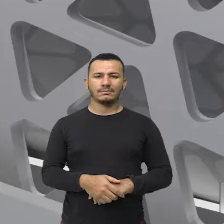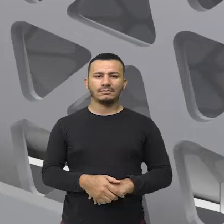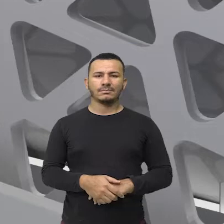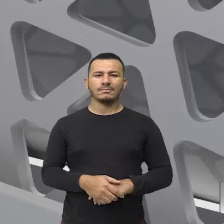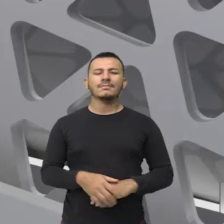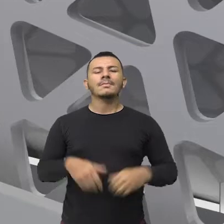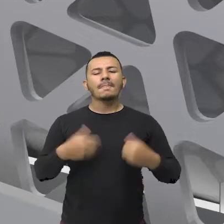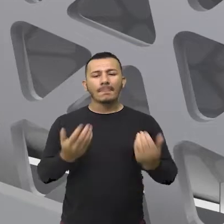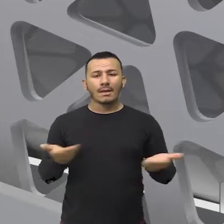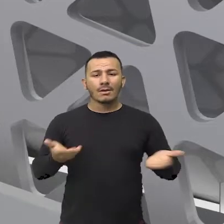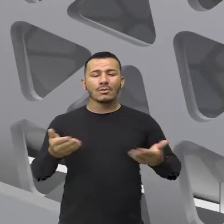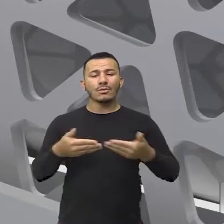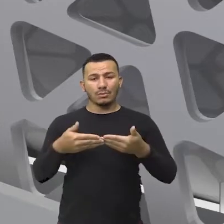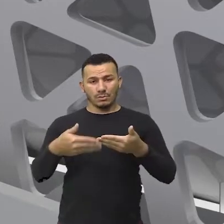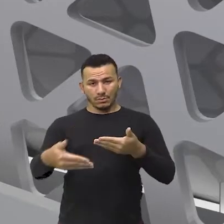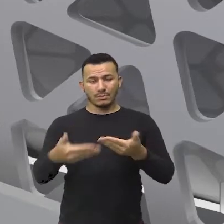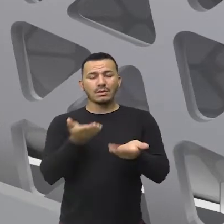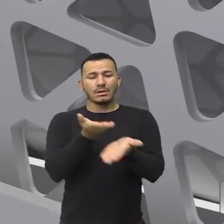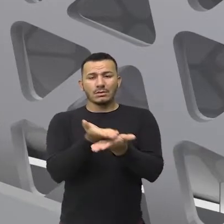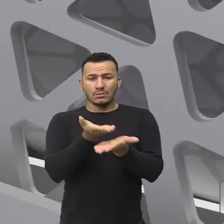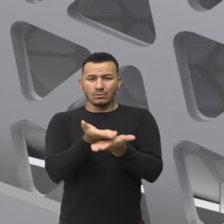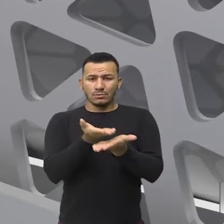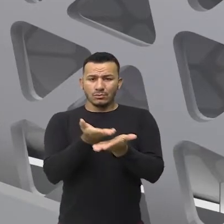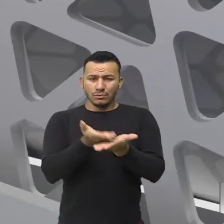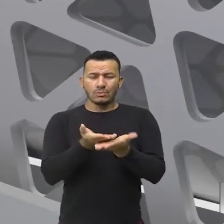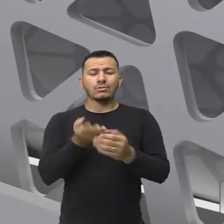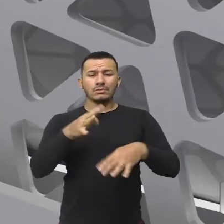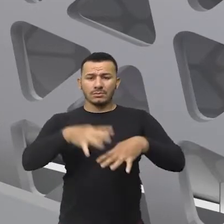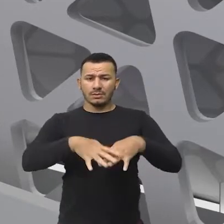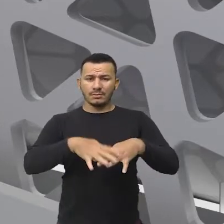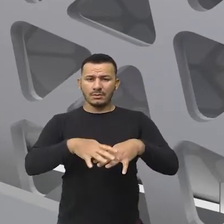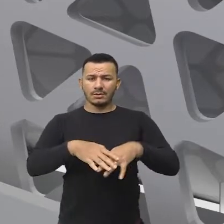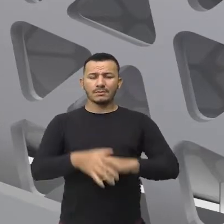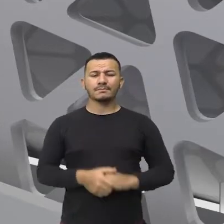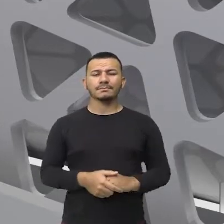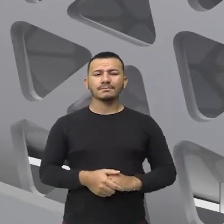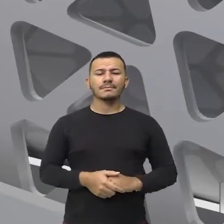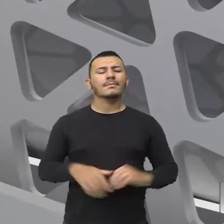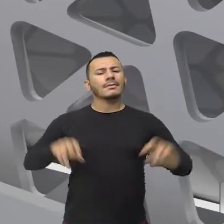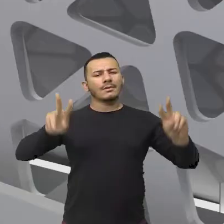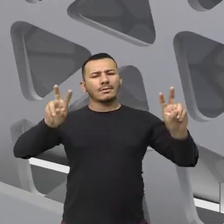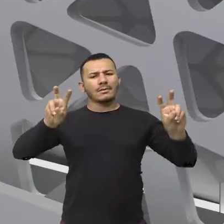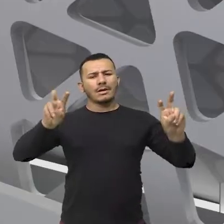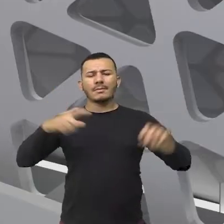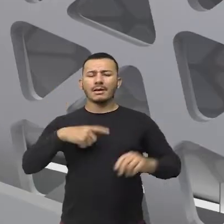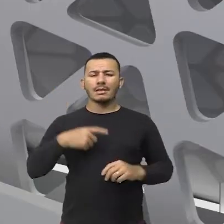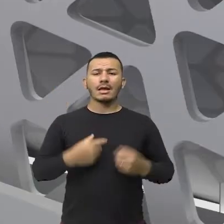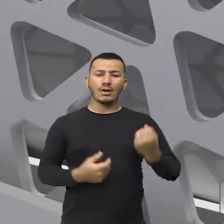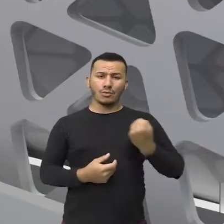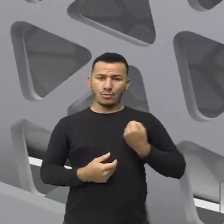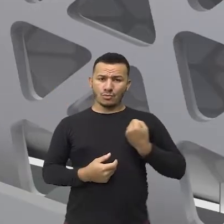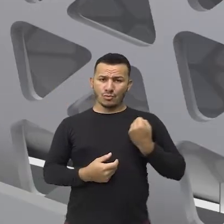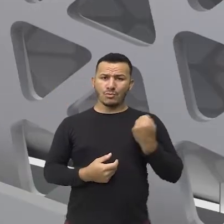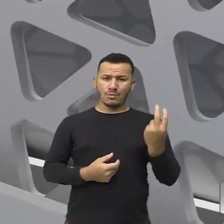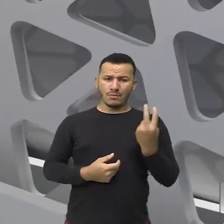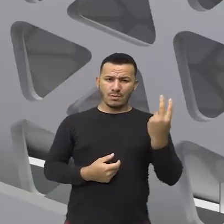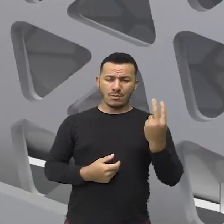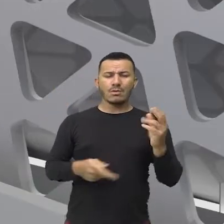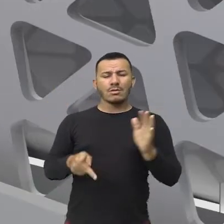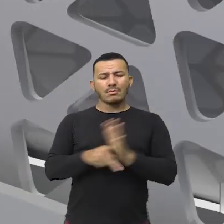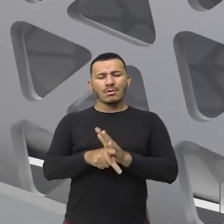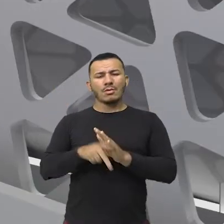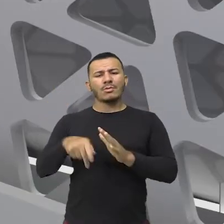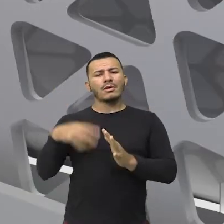Muito bem, alunos, dando então início aqui à nossa aula, né? Hoje nós vamos falar de valor numérico de uma